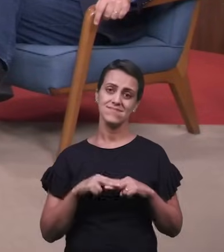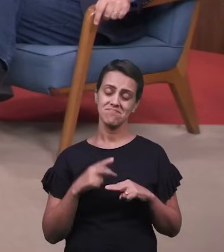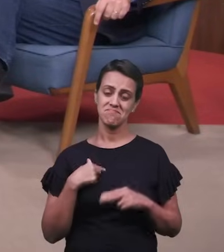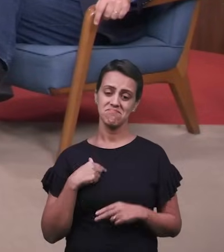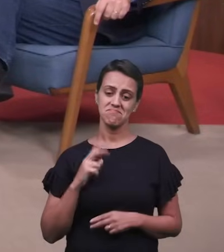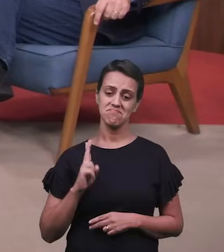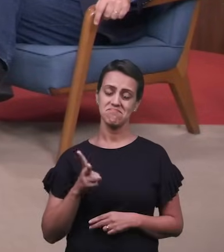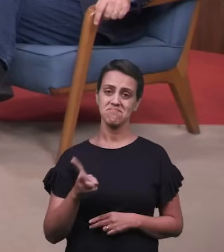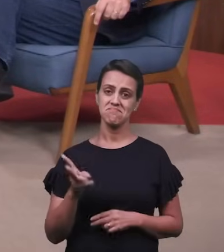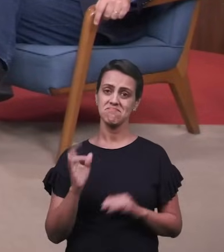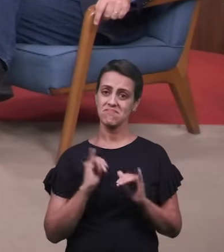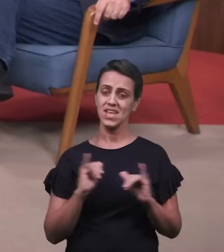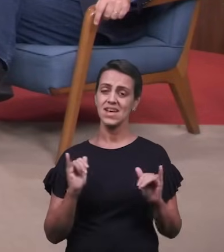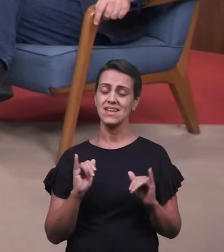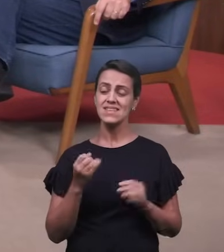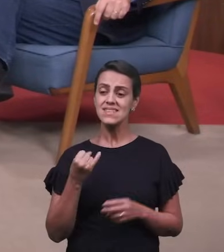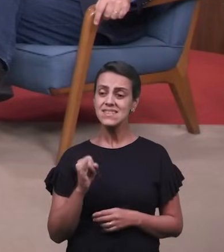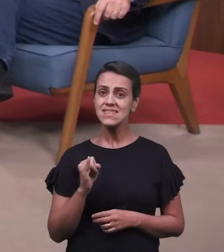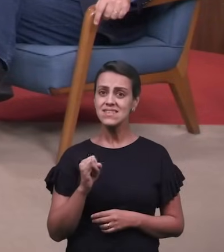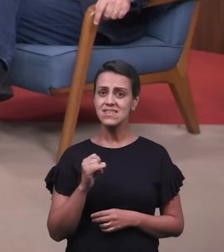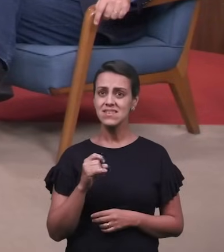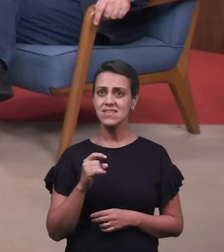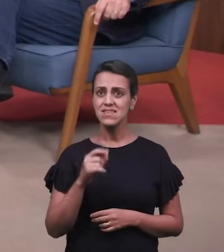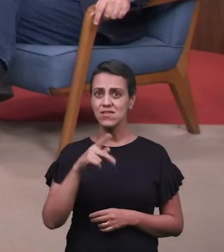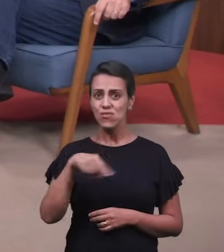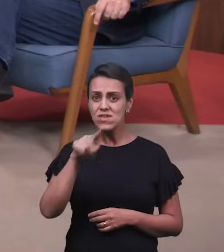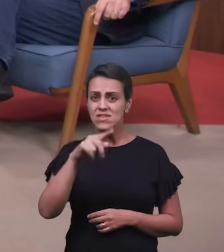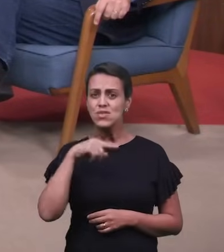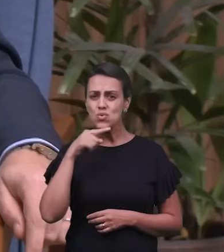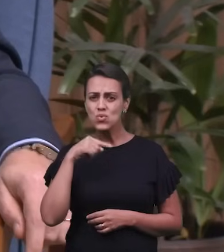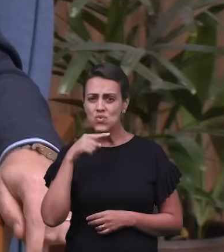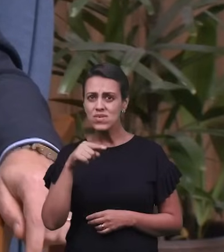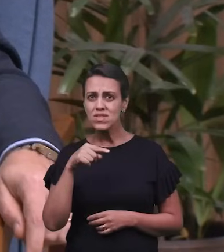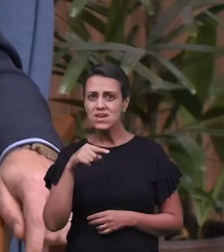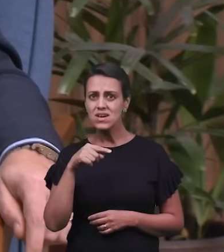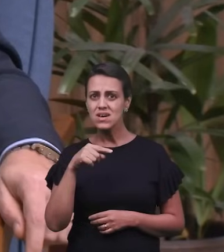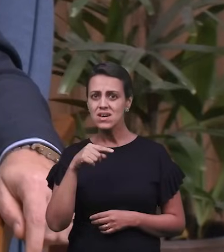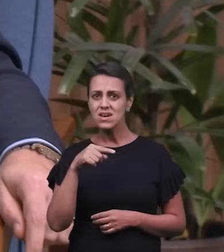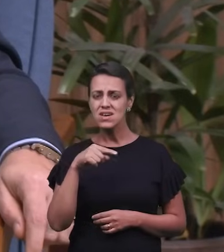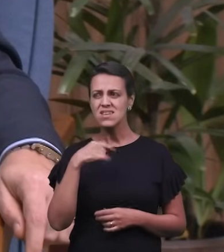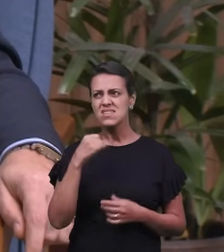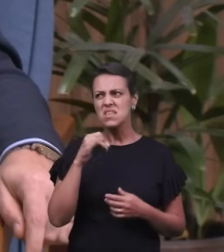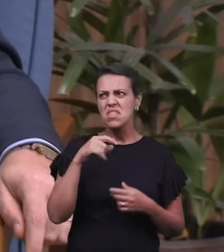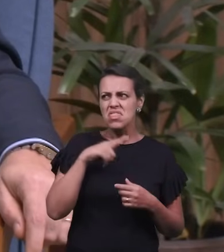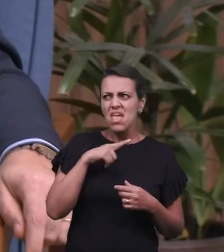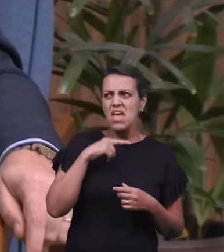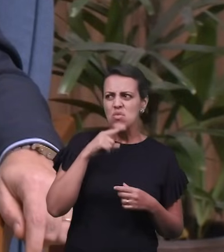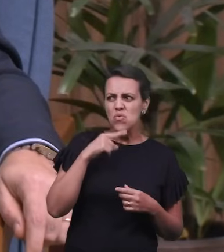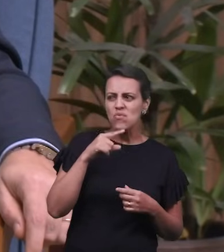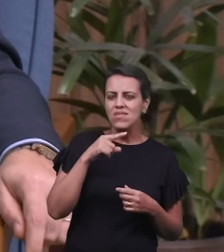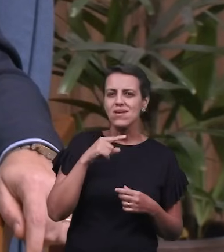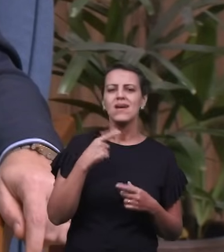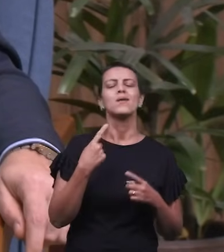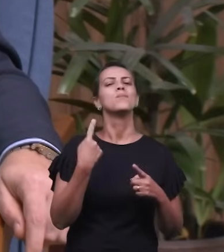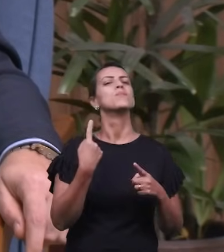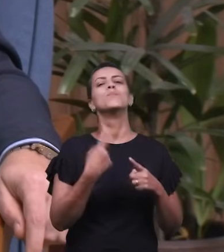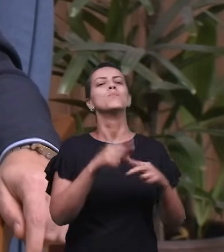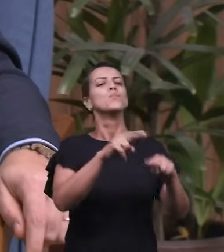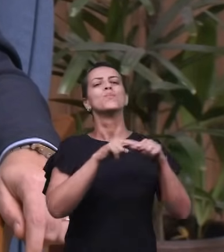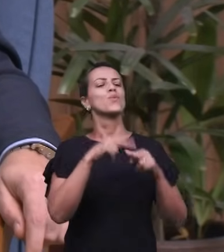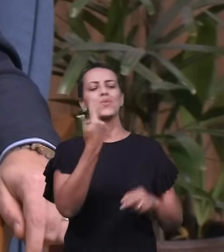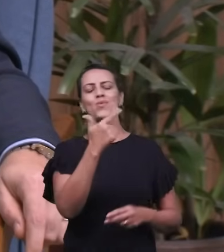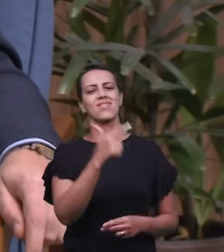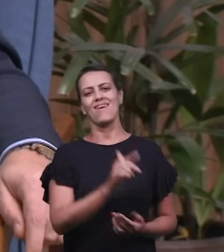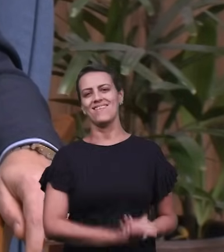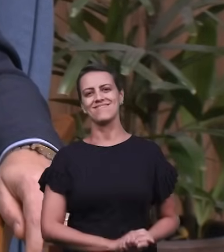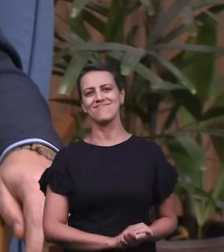sempre de dizer que se alguém tem dúvida se já teve uma experiência com Deus, não teve. É. Porque não dá para ter uma experiência. É